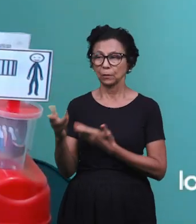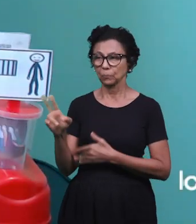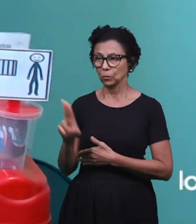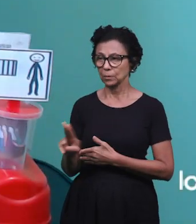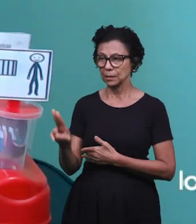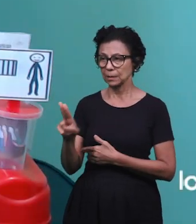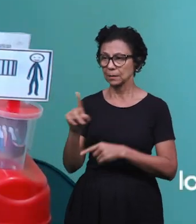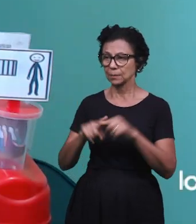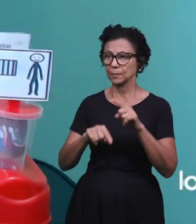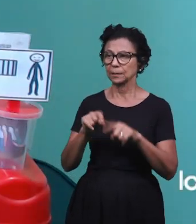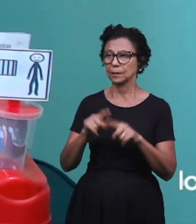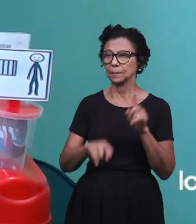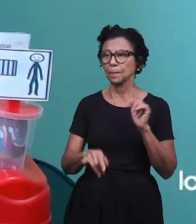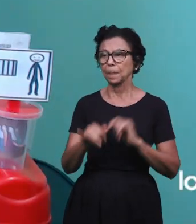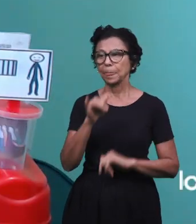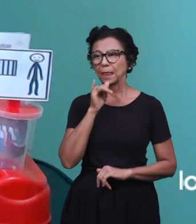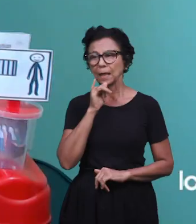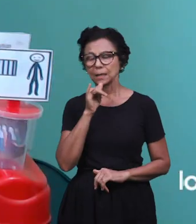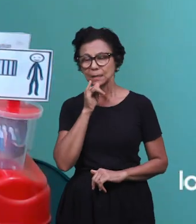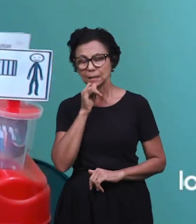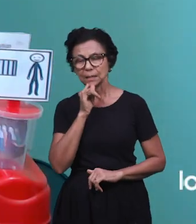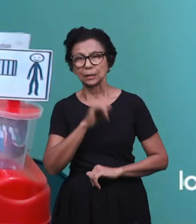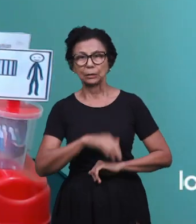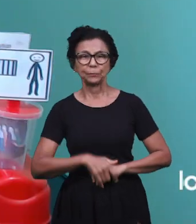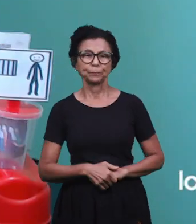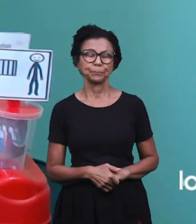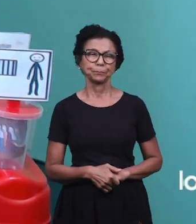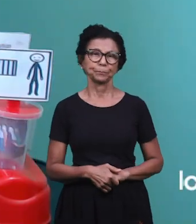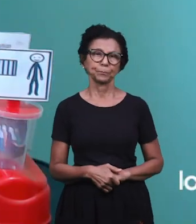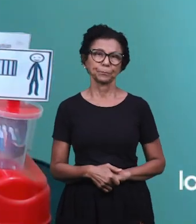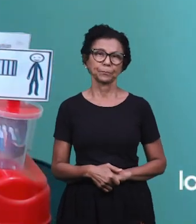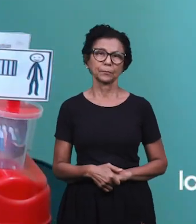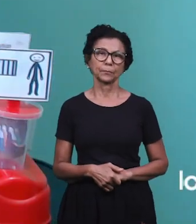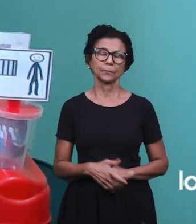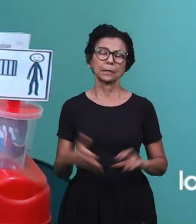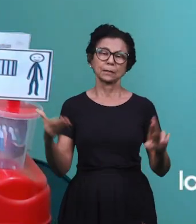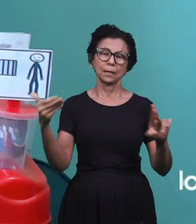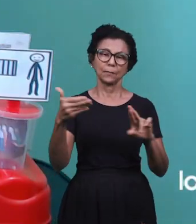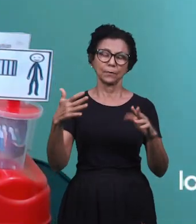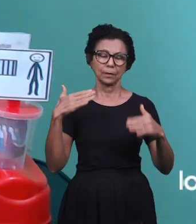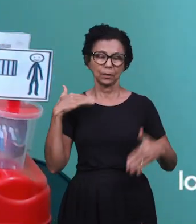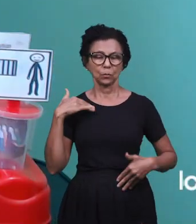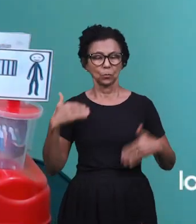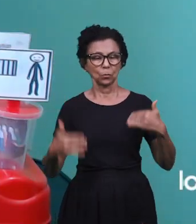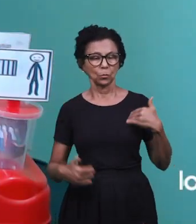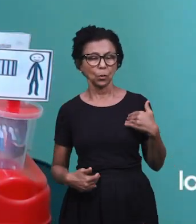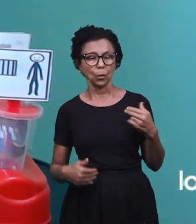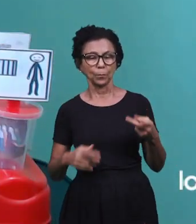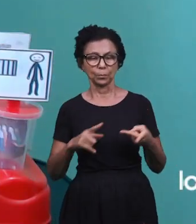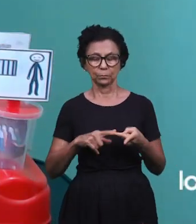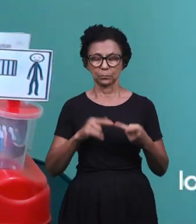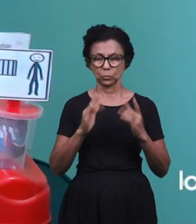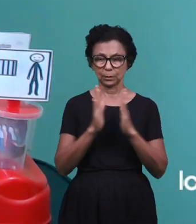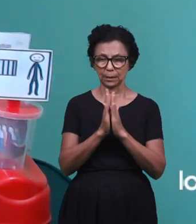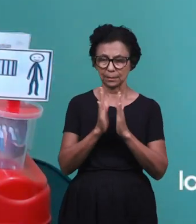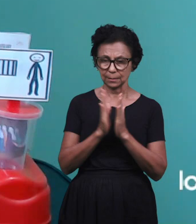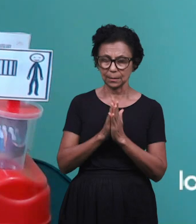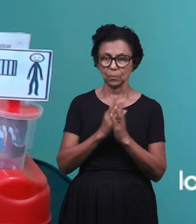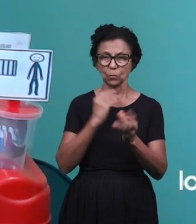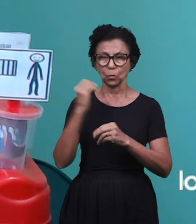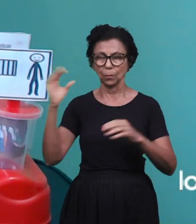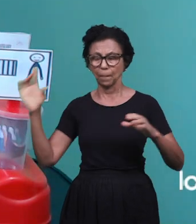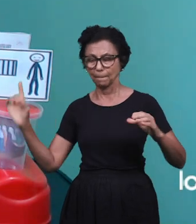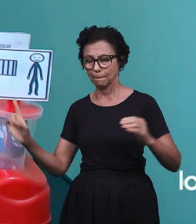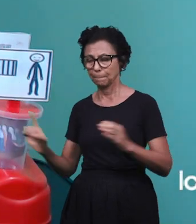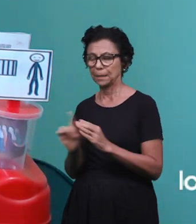vou utilizar. Então, exemplo, aqui é para falar sobre o corpo, sobre oração, como fazer parte do corpo. Então, o que nós